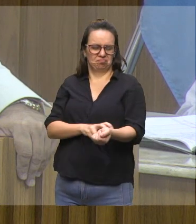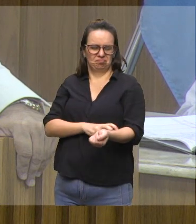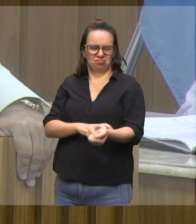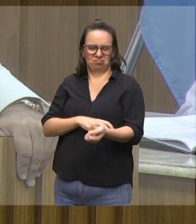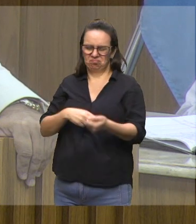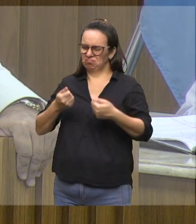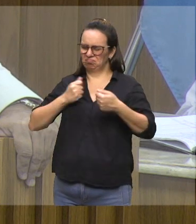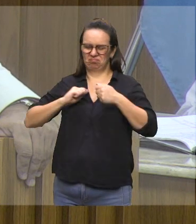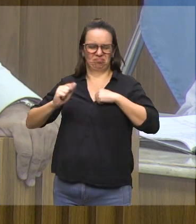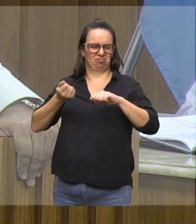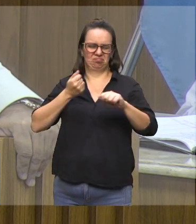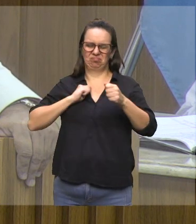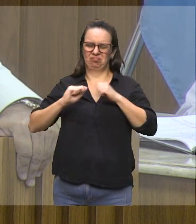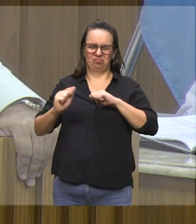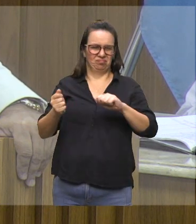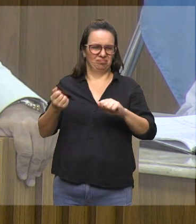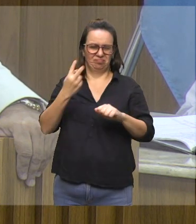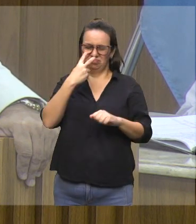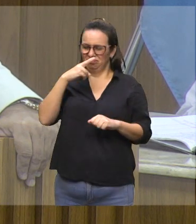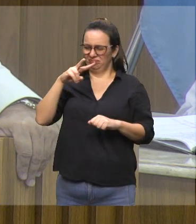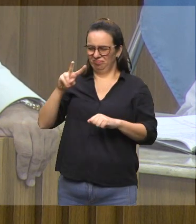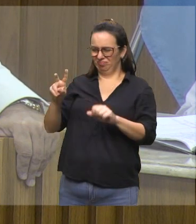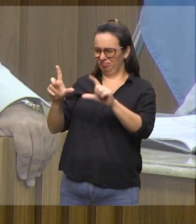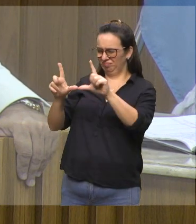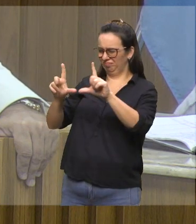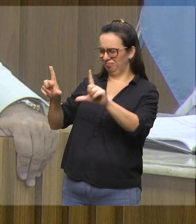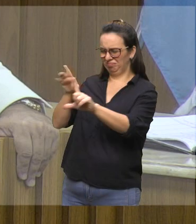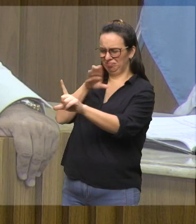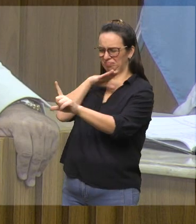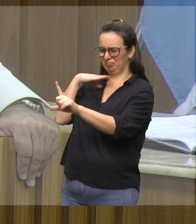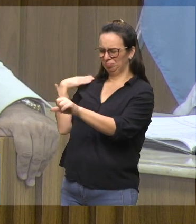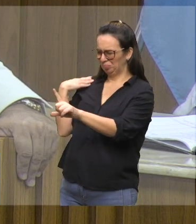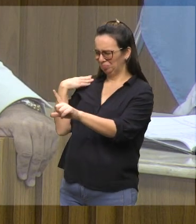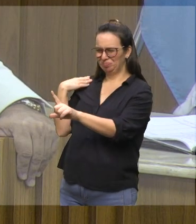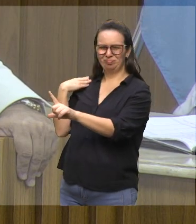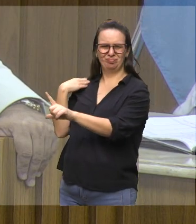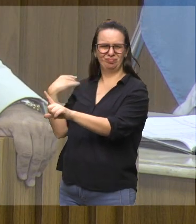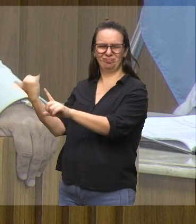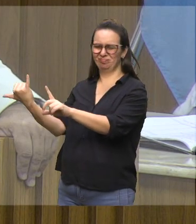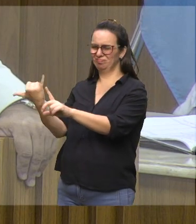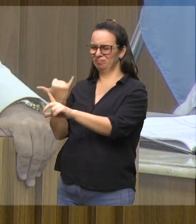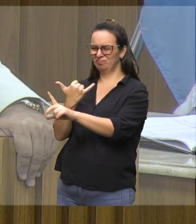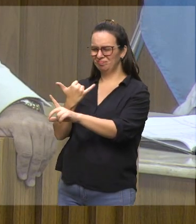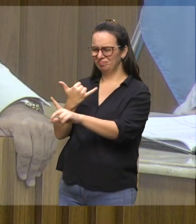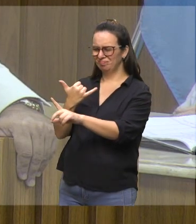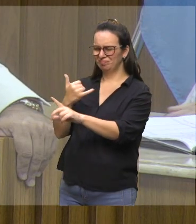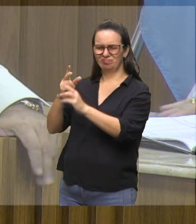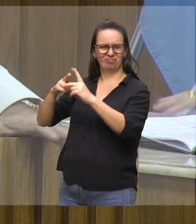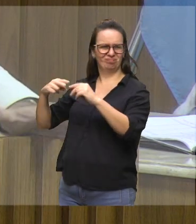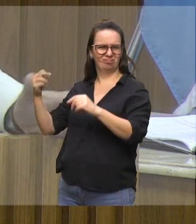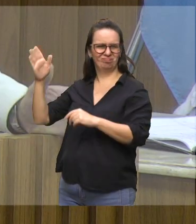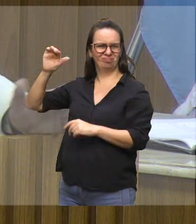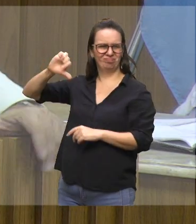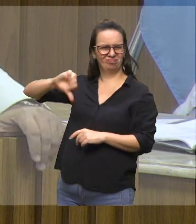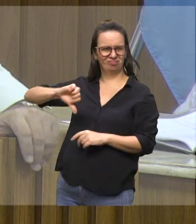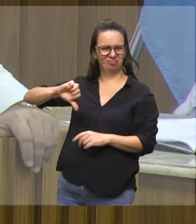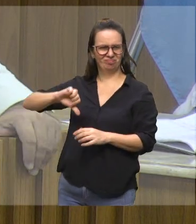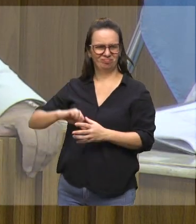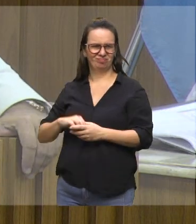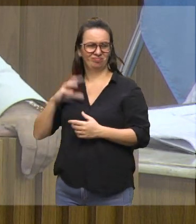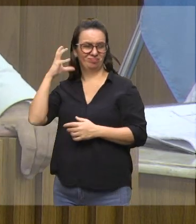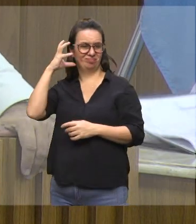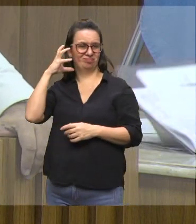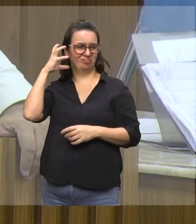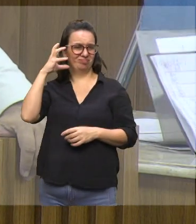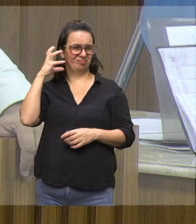vendo as notícias de falecimento na televisão, no rádio, até emociona a